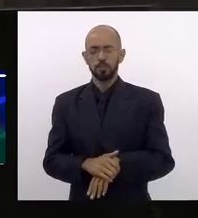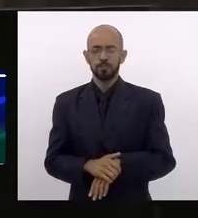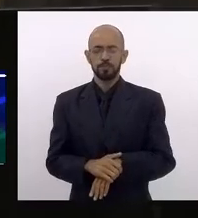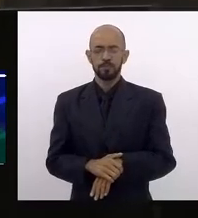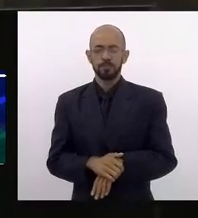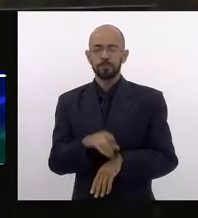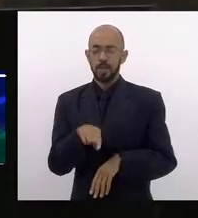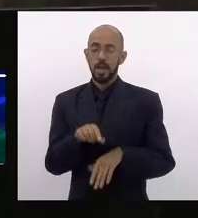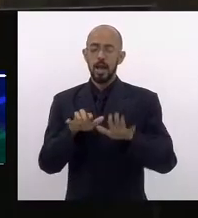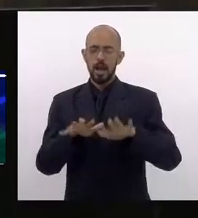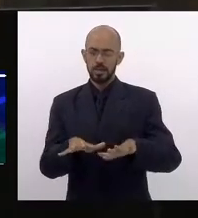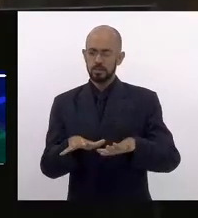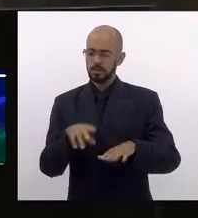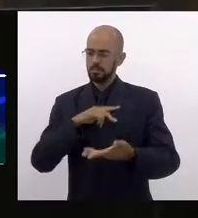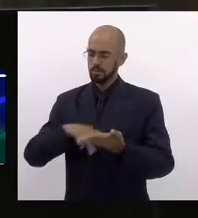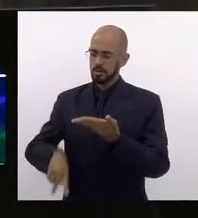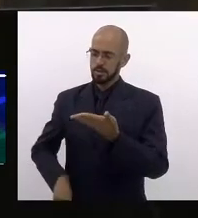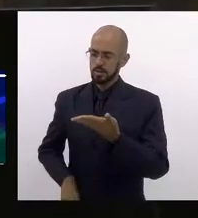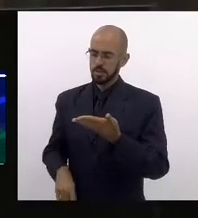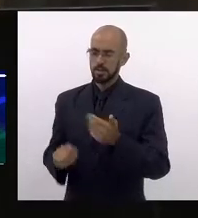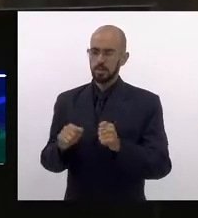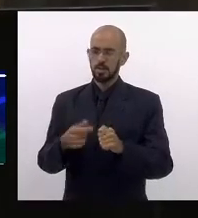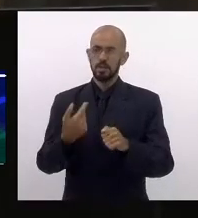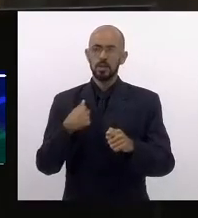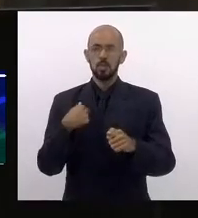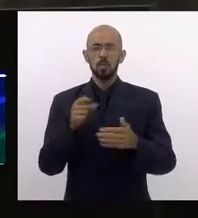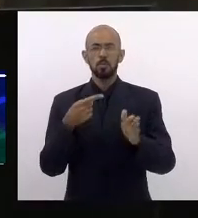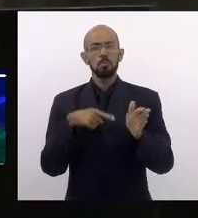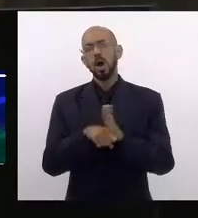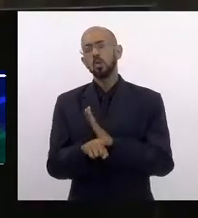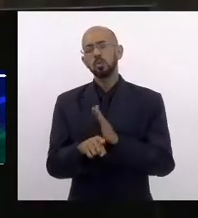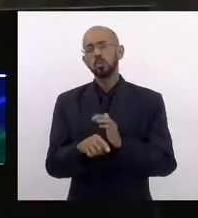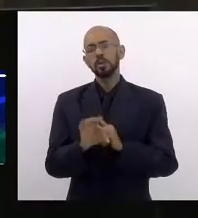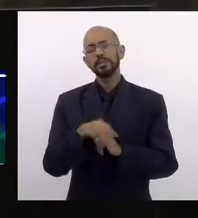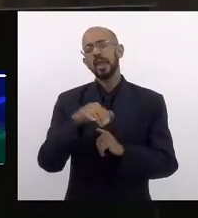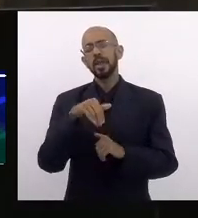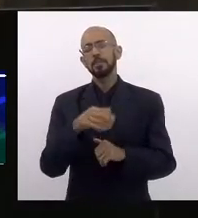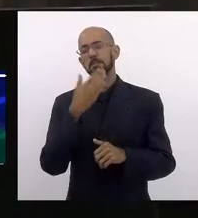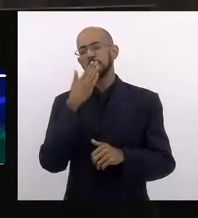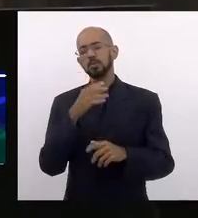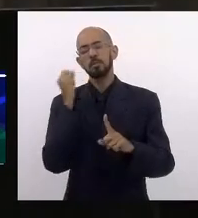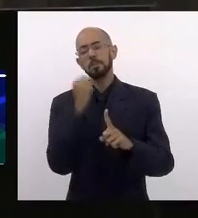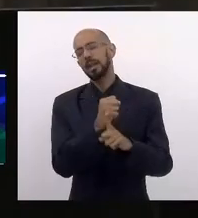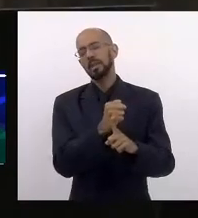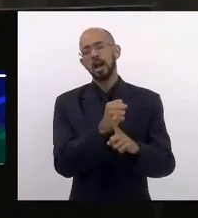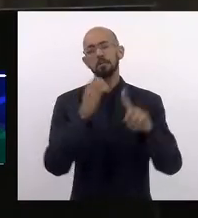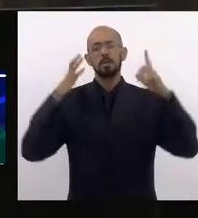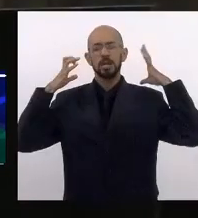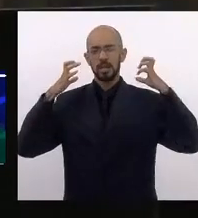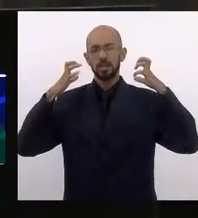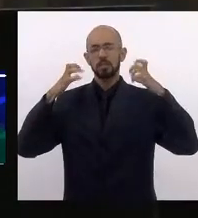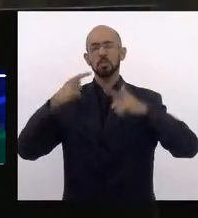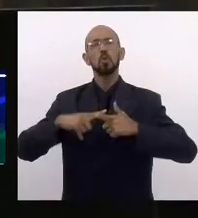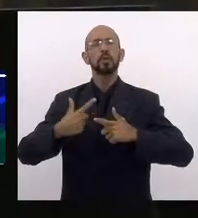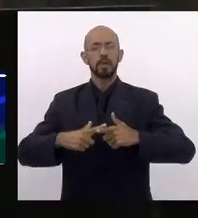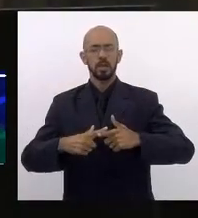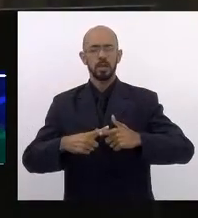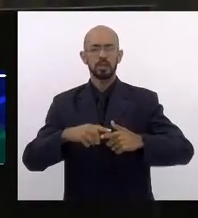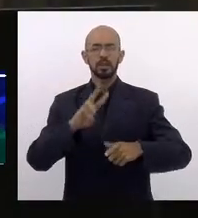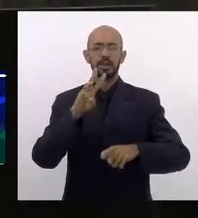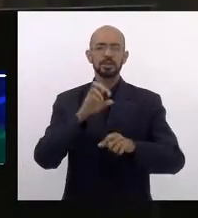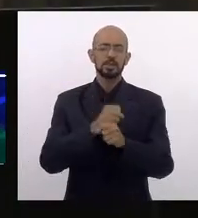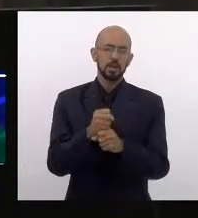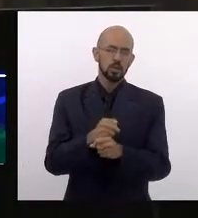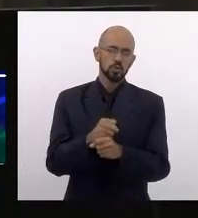nesse sentido, senhora presidenta, aqui fica a pergunta: quem mandou matar Marielle e por quê? São